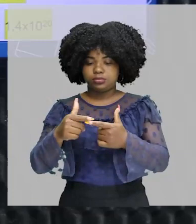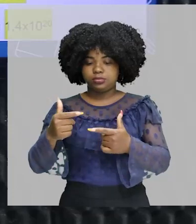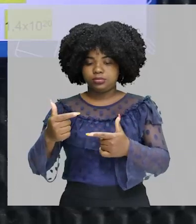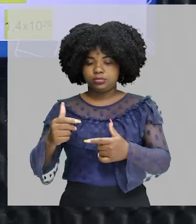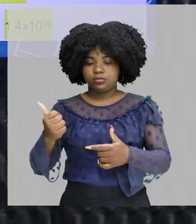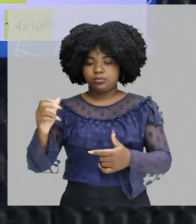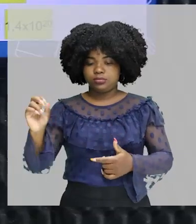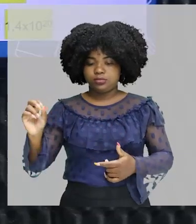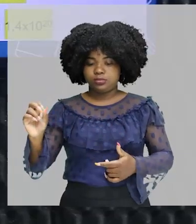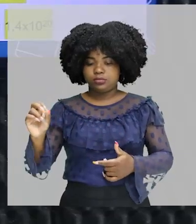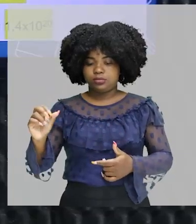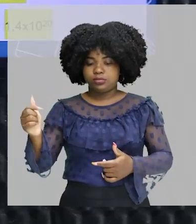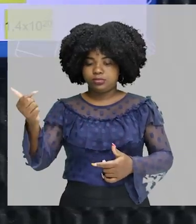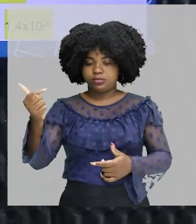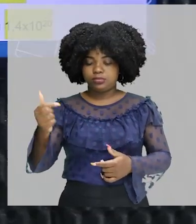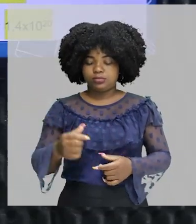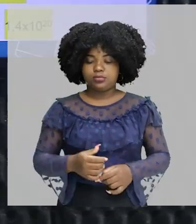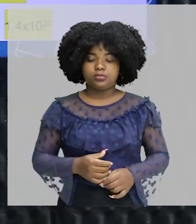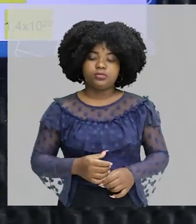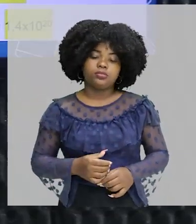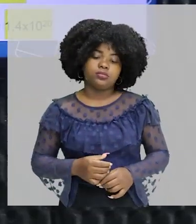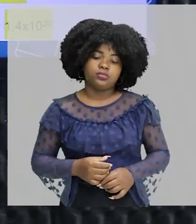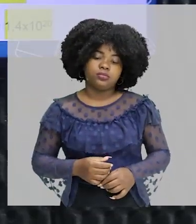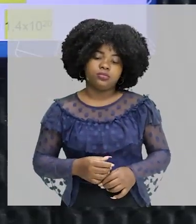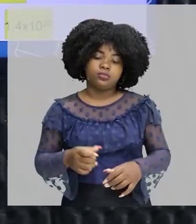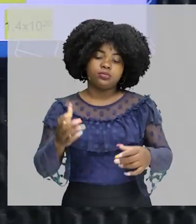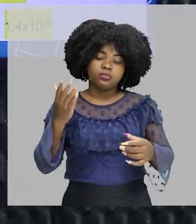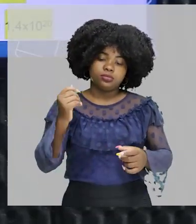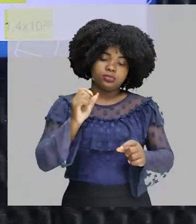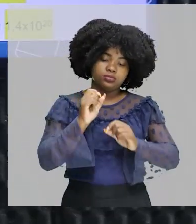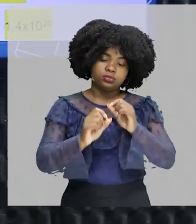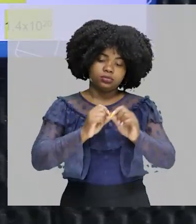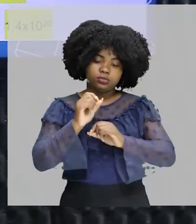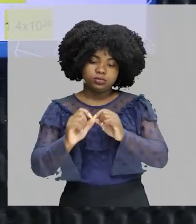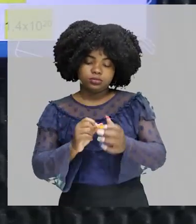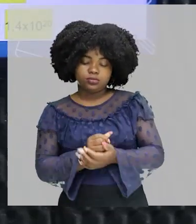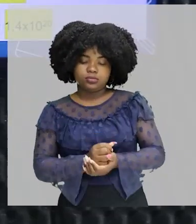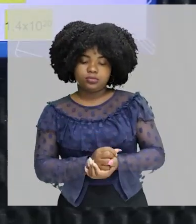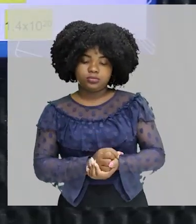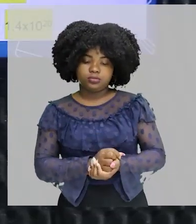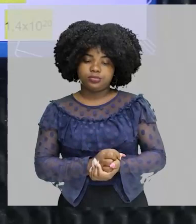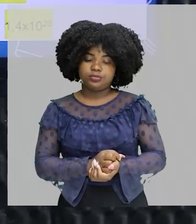por 10 ao quadrado. E aí nós sabemos que nós vamos conservar